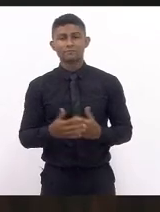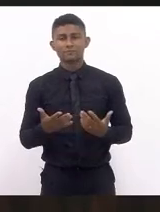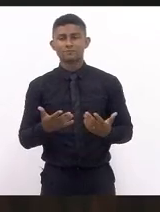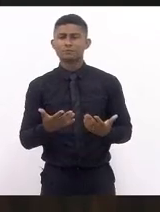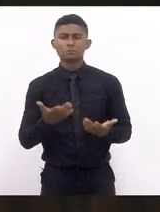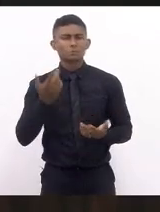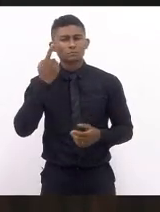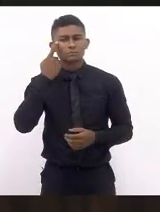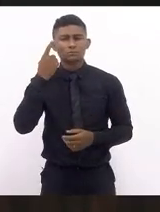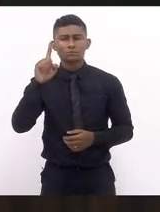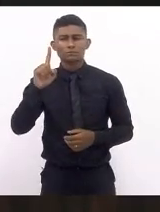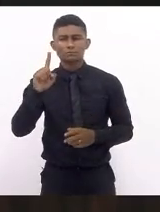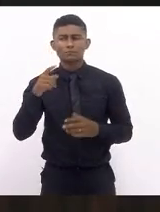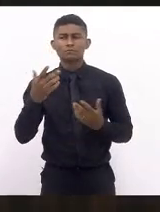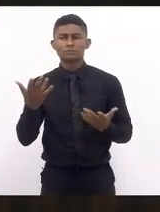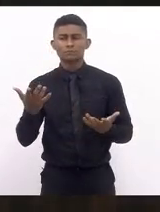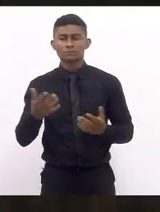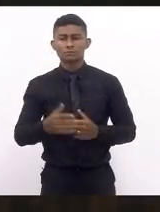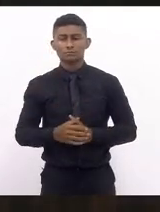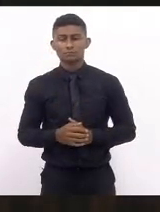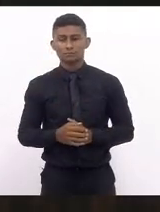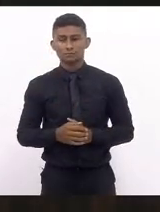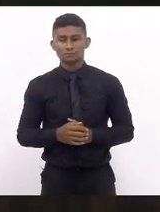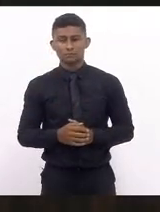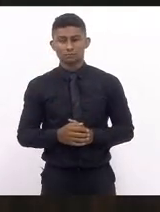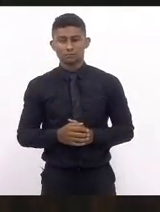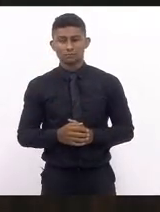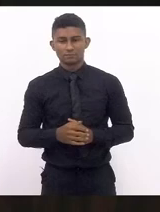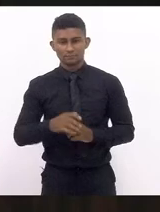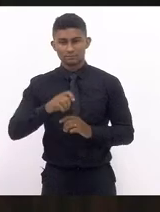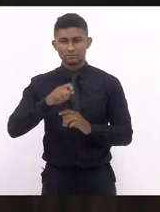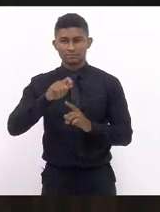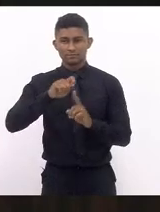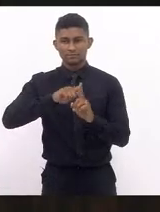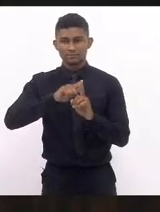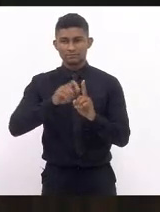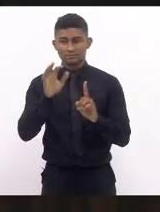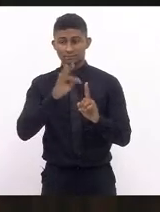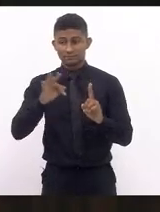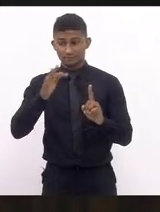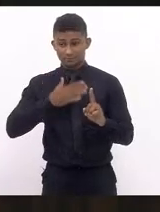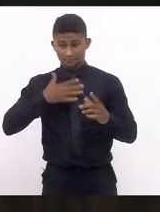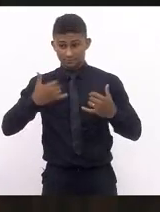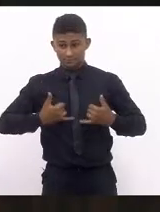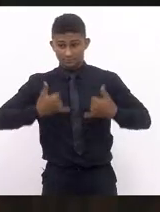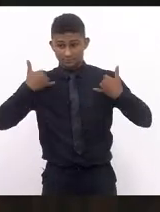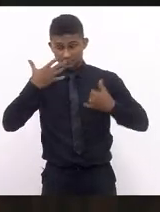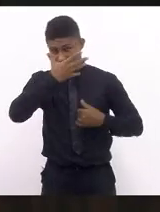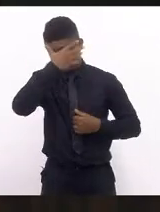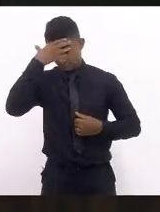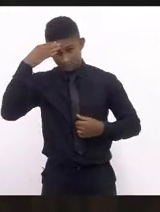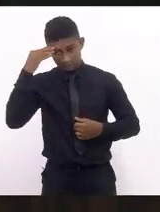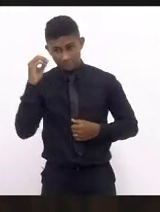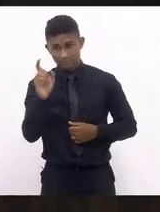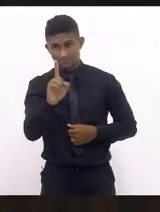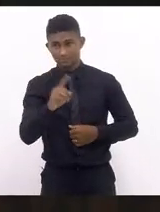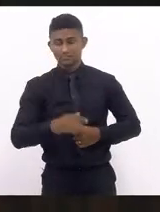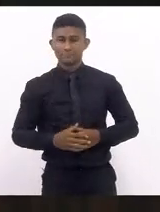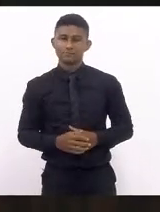realizará e vamos a data em fevereiro não pode esquecer que é meu aniversário em Veneza é